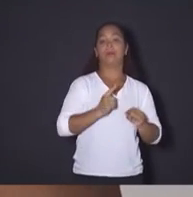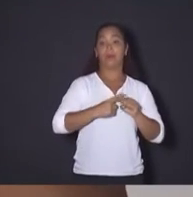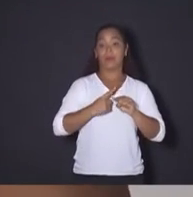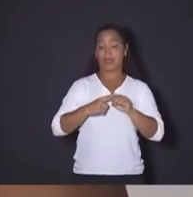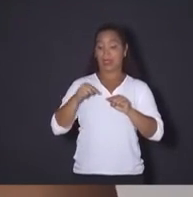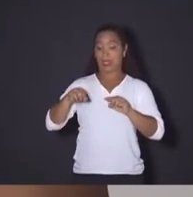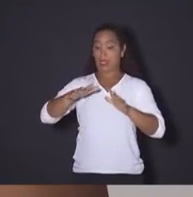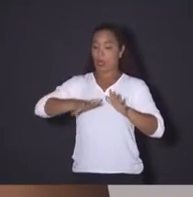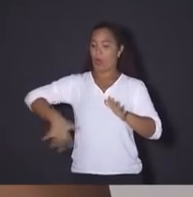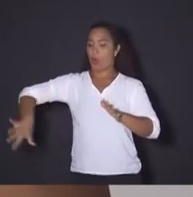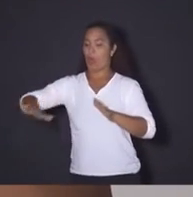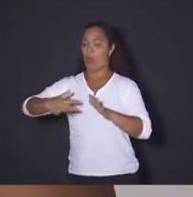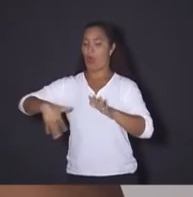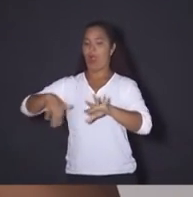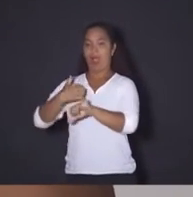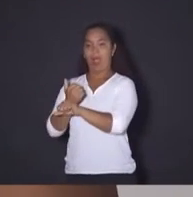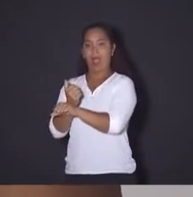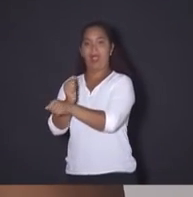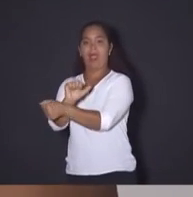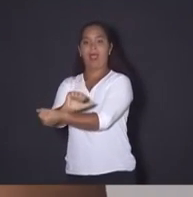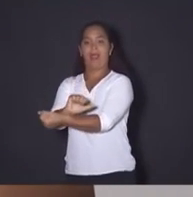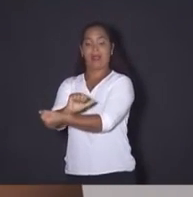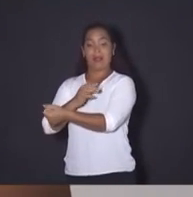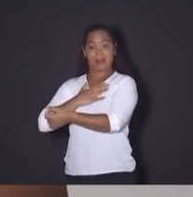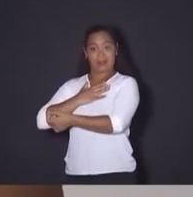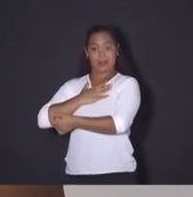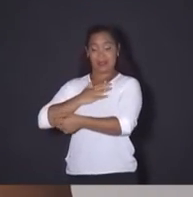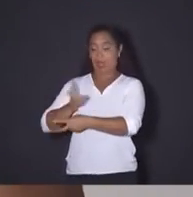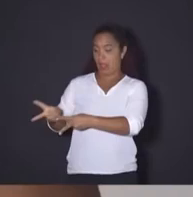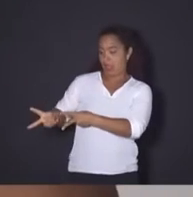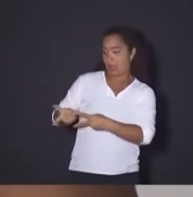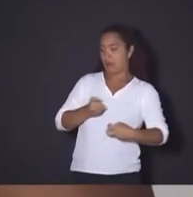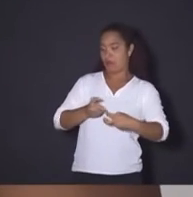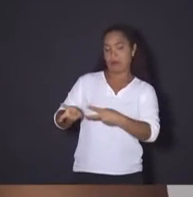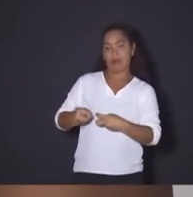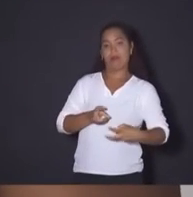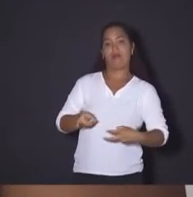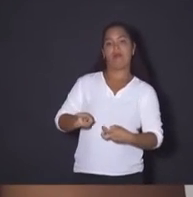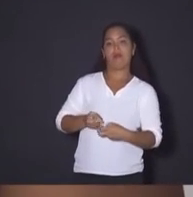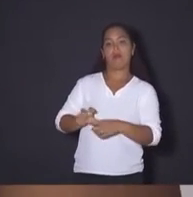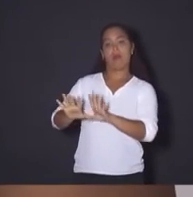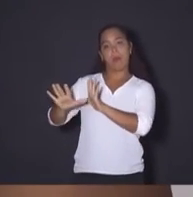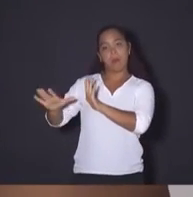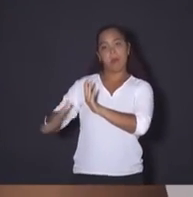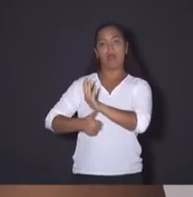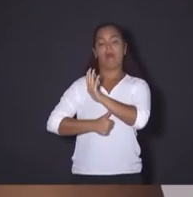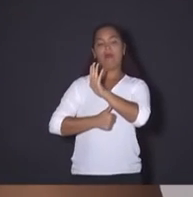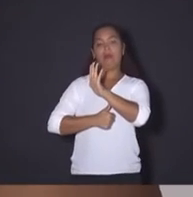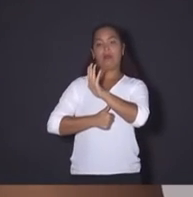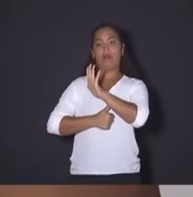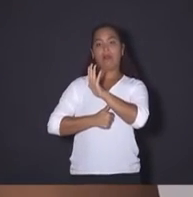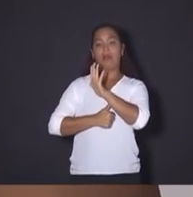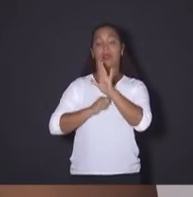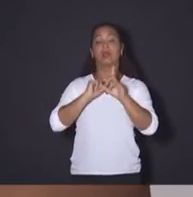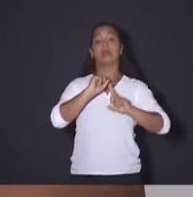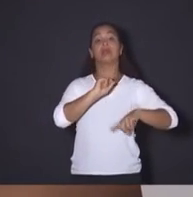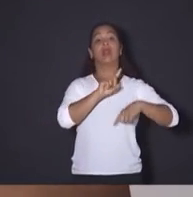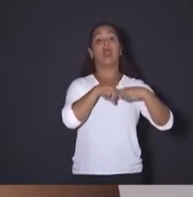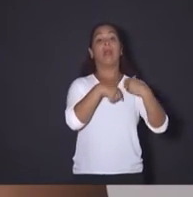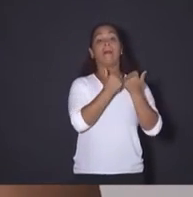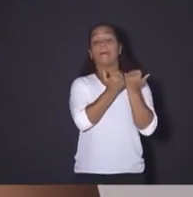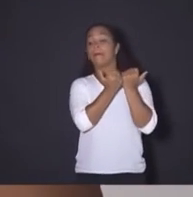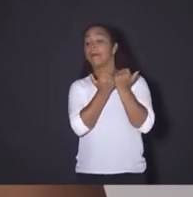de quilombo em outras áreas nossas terras são usurpadas e ua devolutiva para a